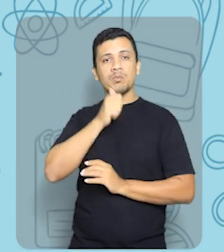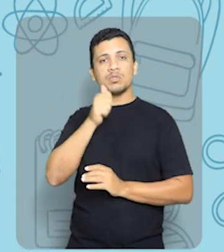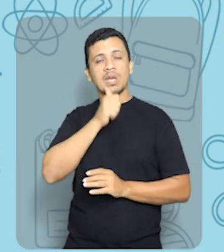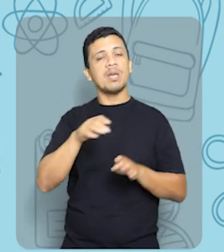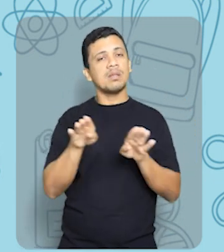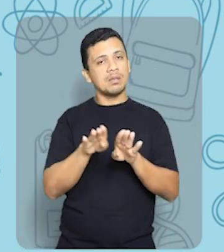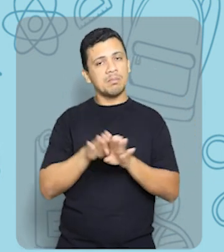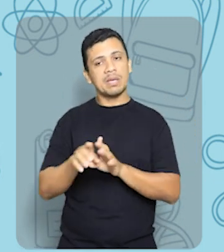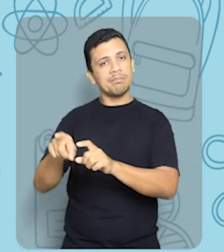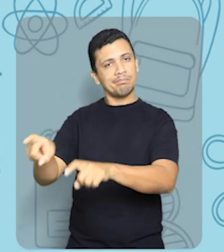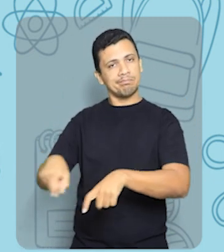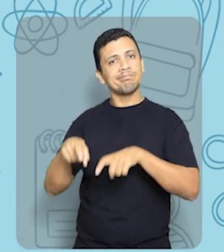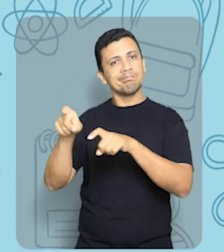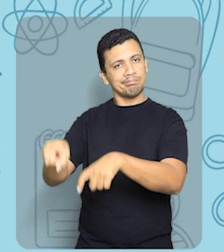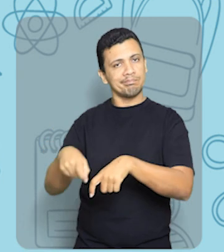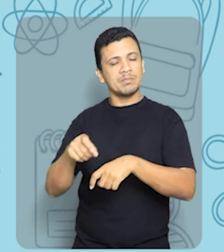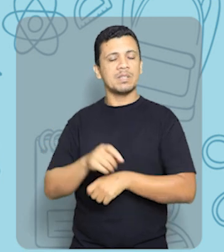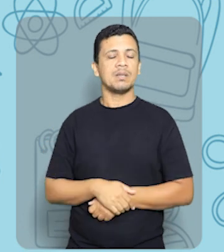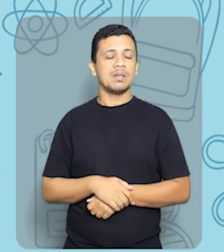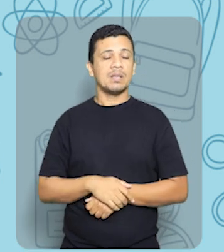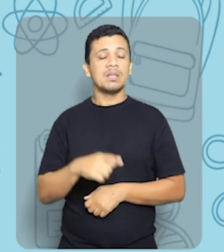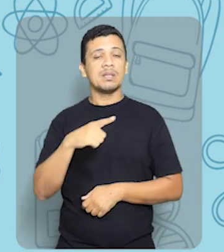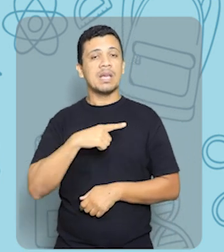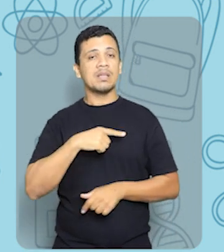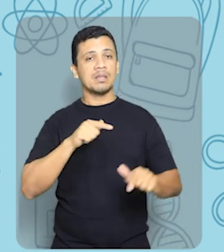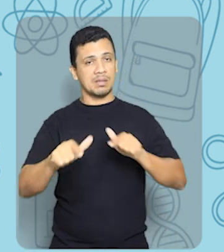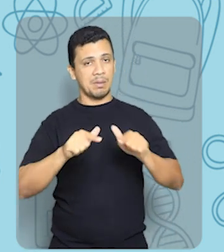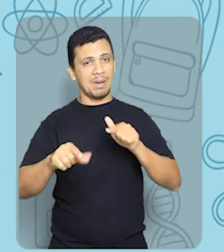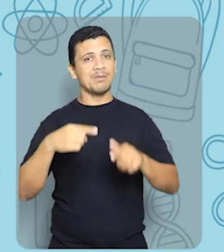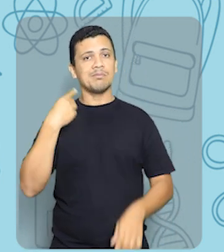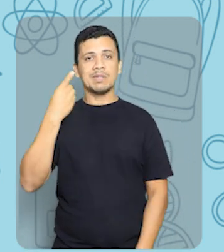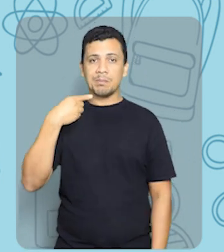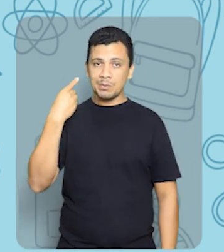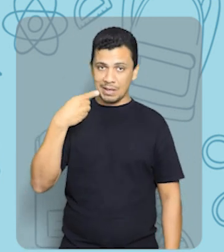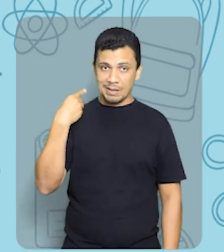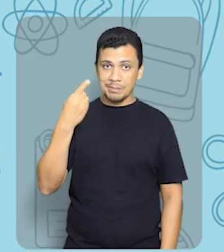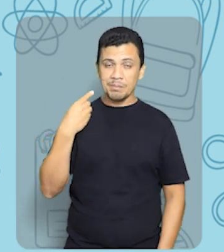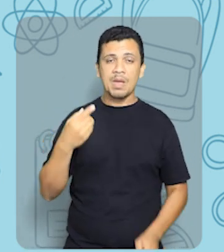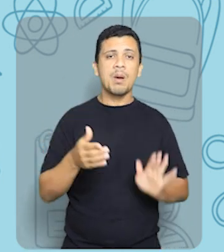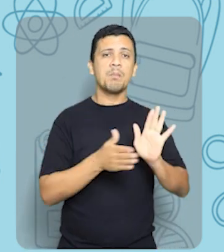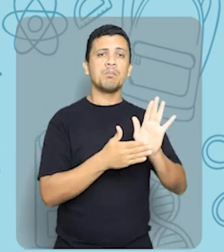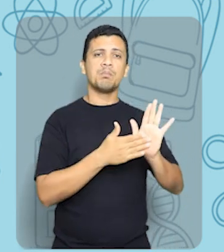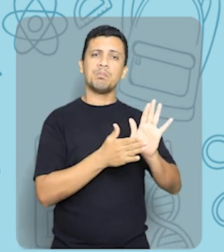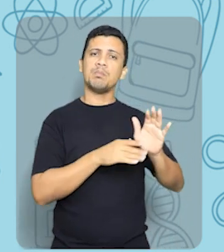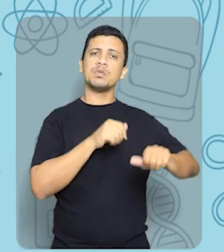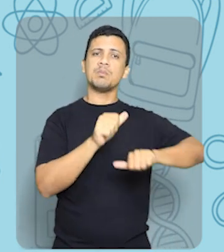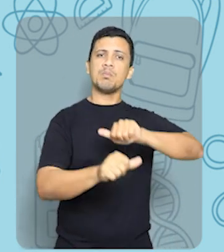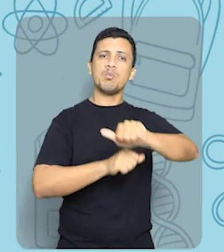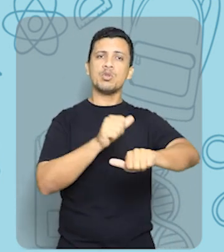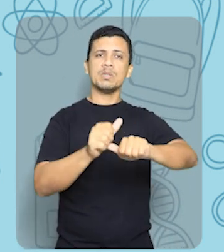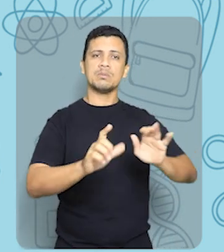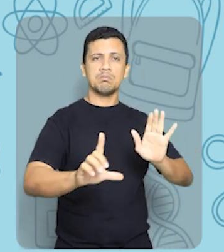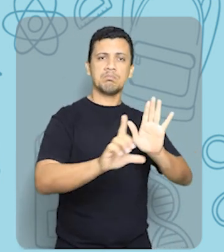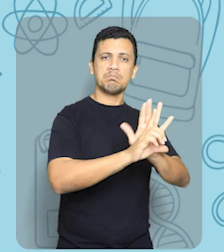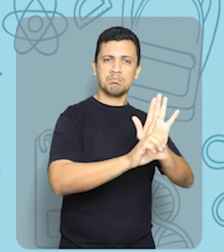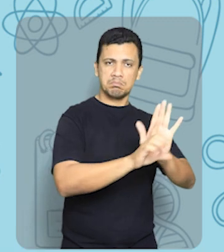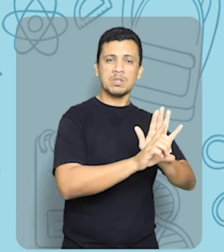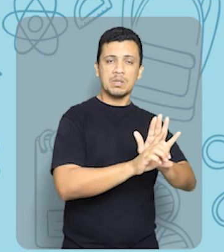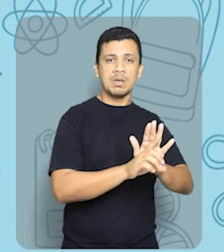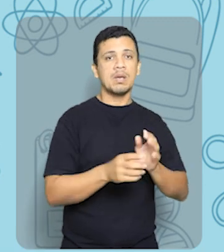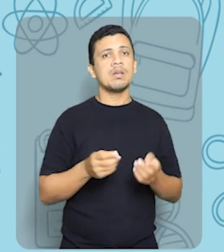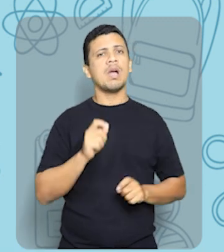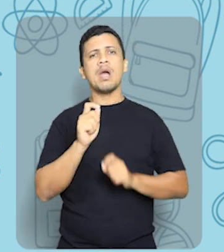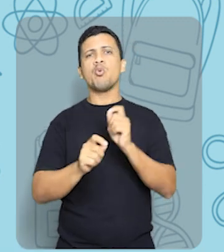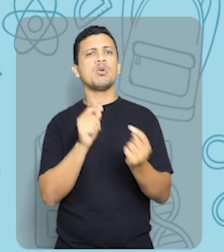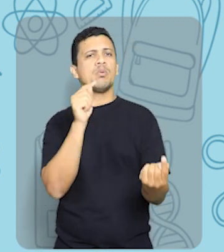para mulheres, além de seu trabalho como deputada, na qual propôs mudanças na legislação em busca